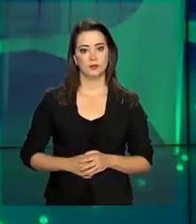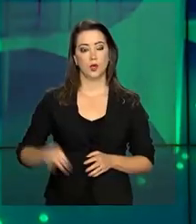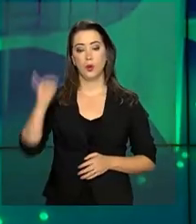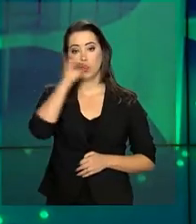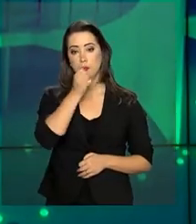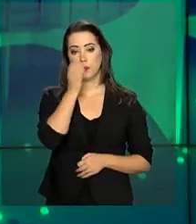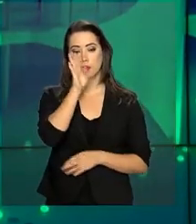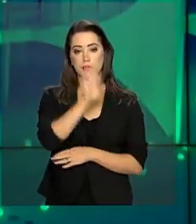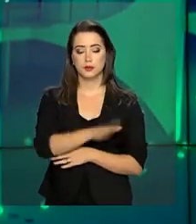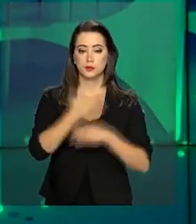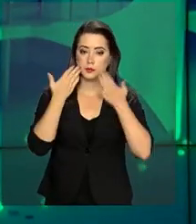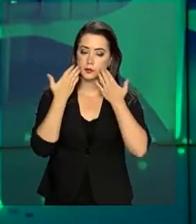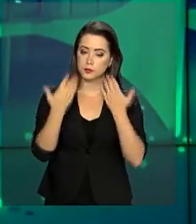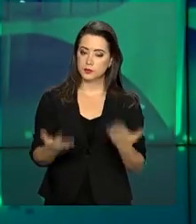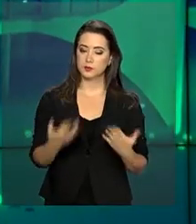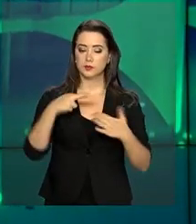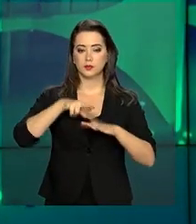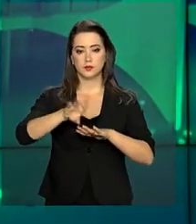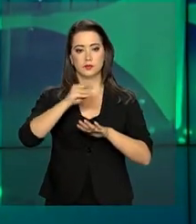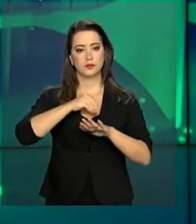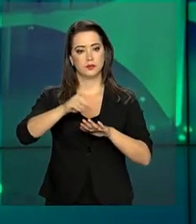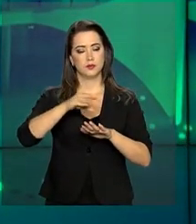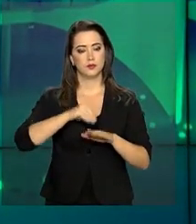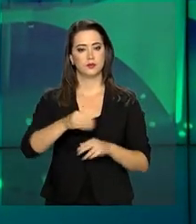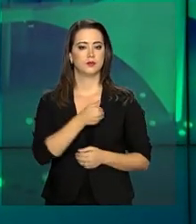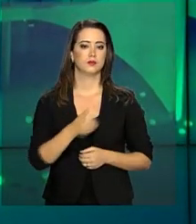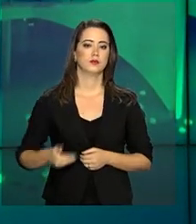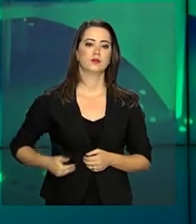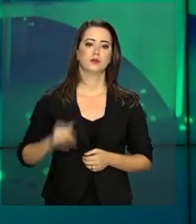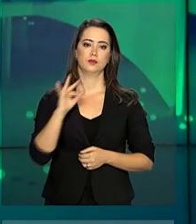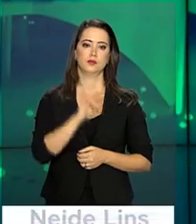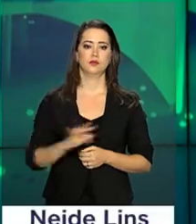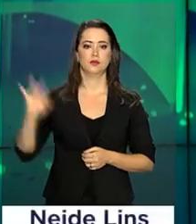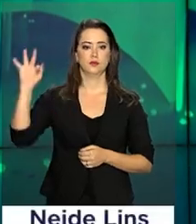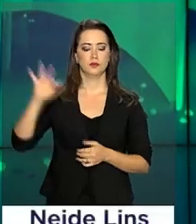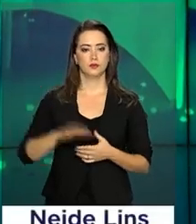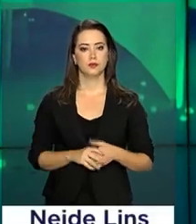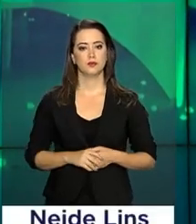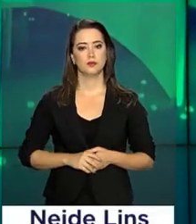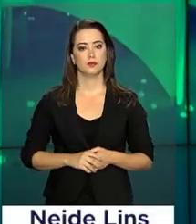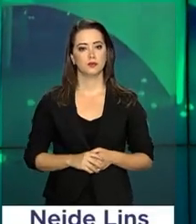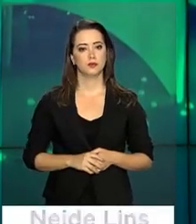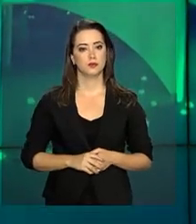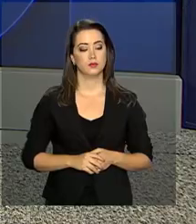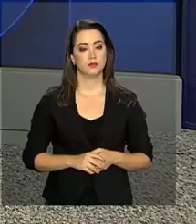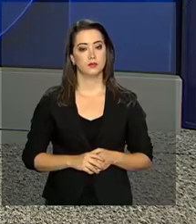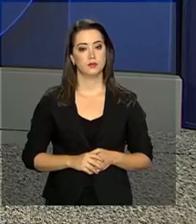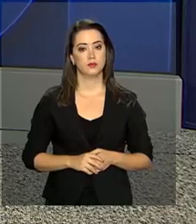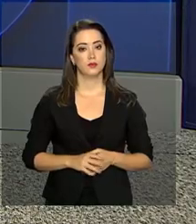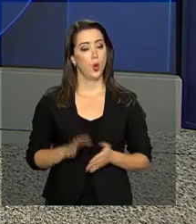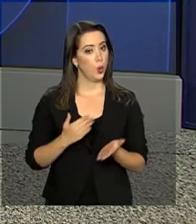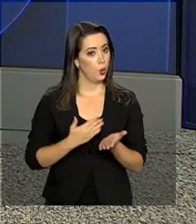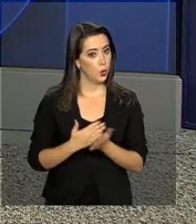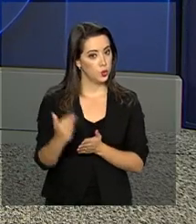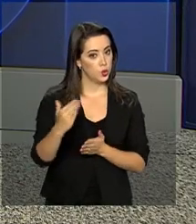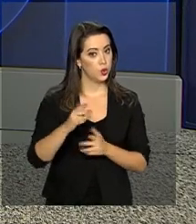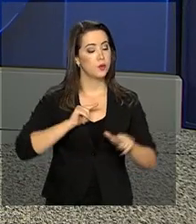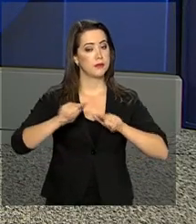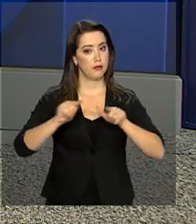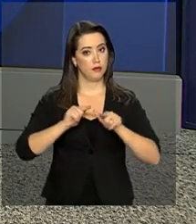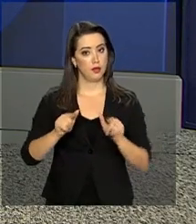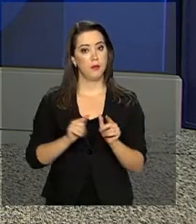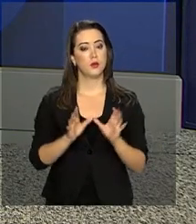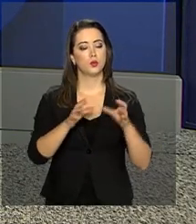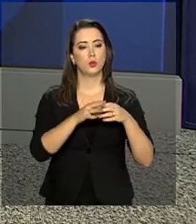Olá, boa tarde. No ar mais uma edição do Repórter NBR com as notícias do governo federal. Seguem em curso